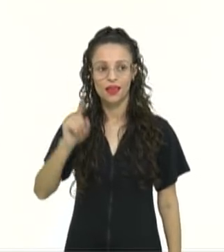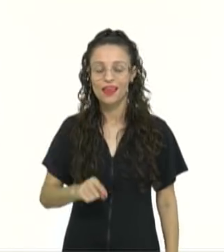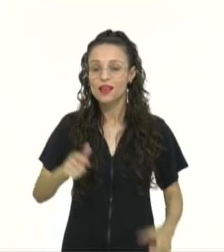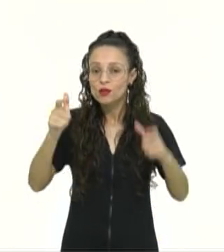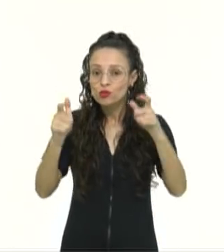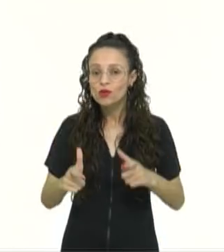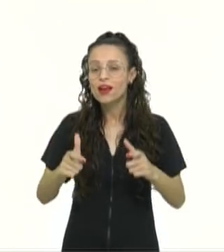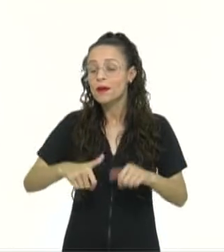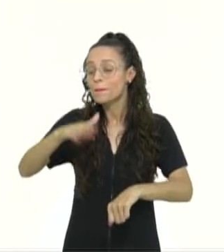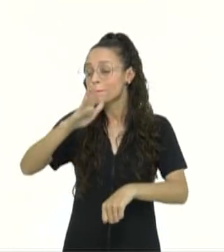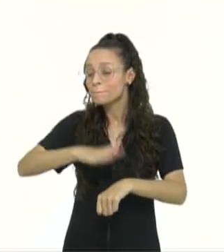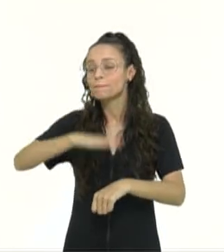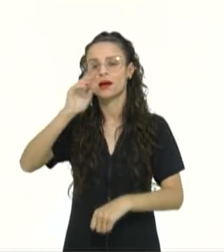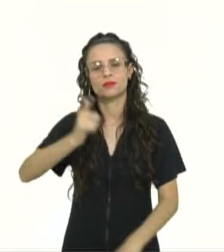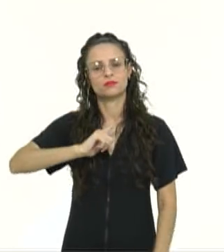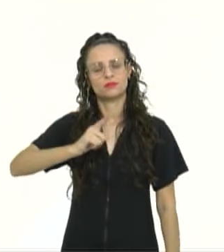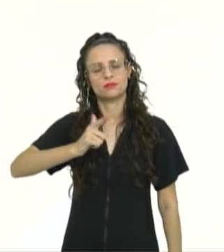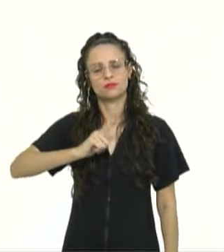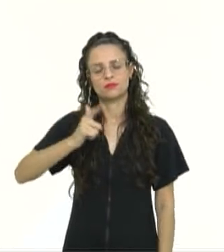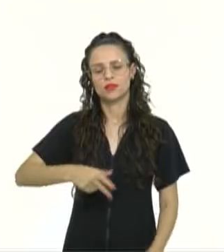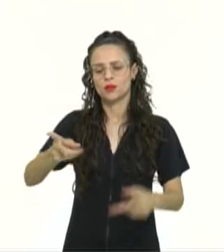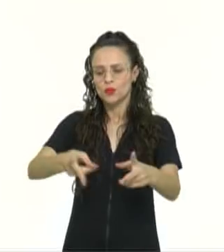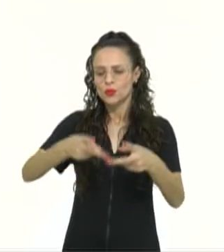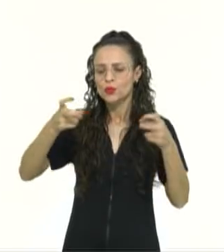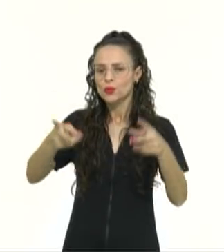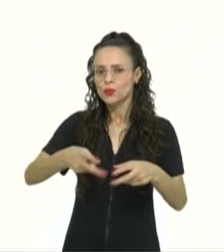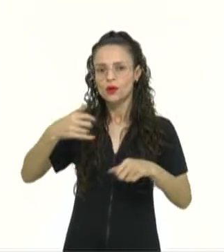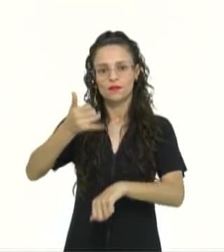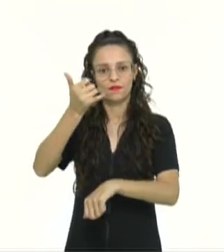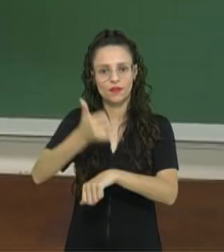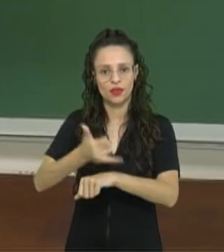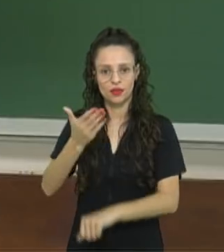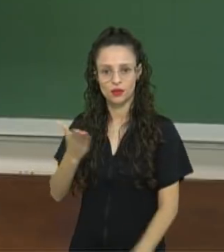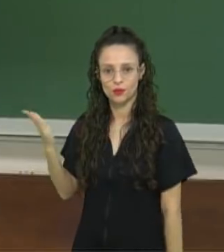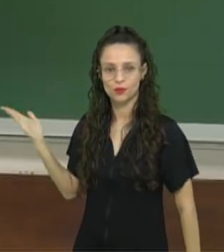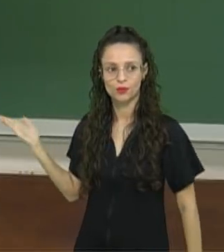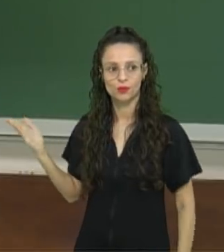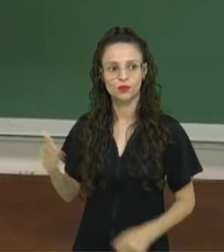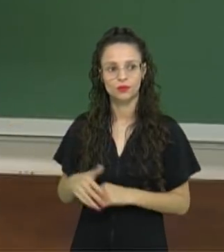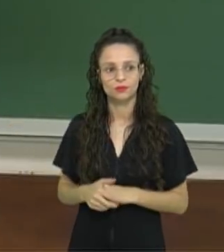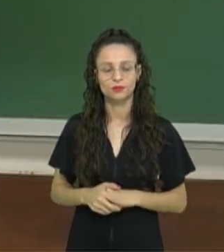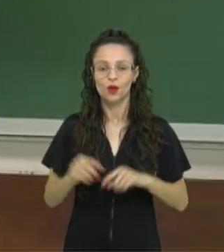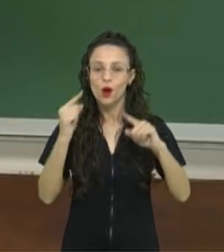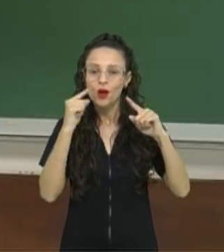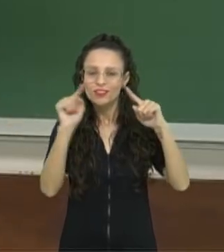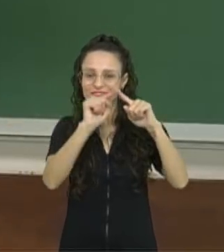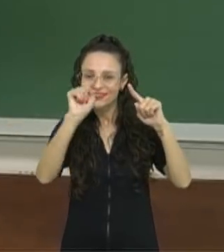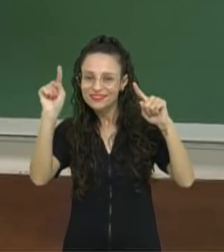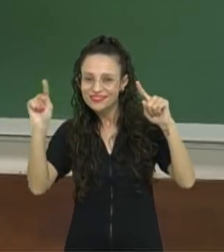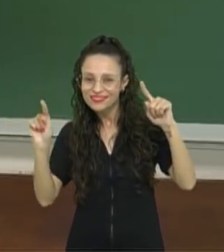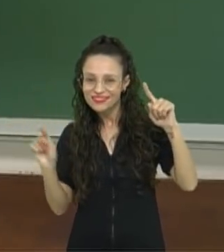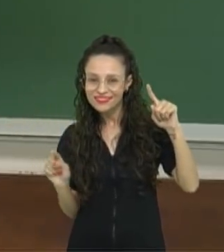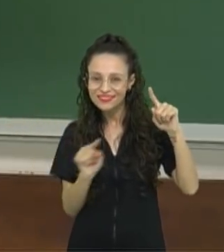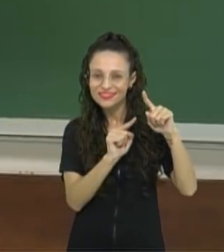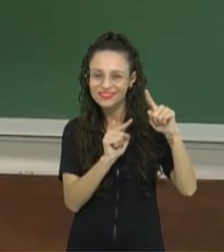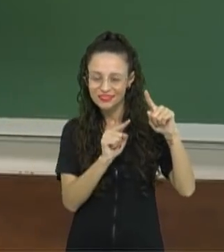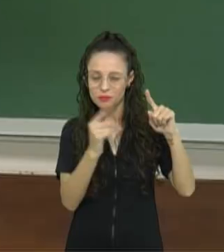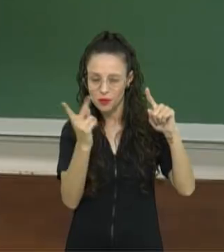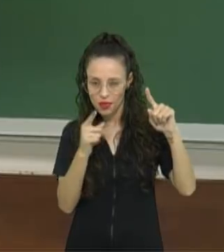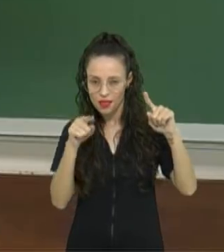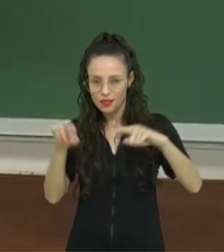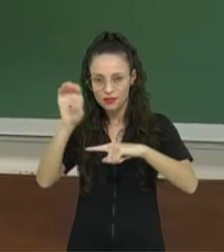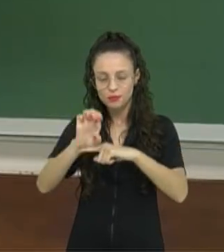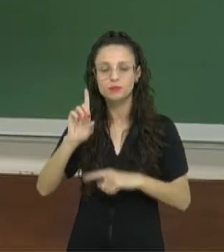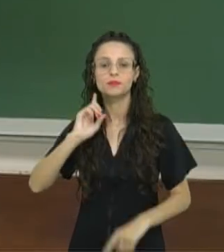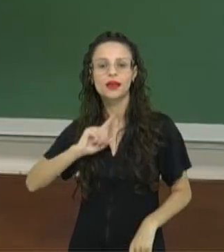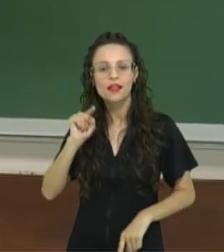maior produtora nacional de ferro. Então, aqui no mapa, nós temos Minas Gerais, e